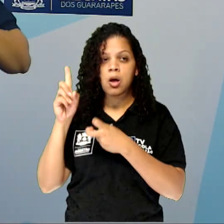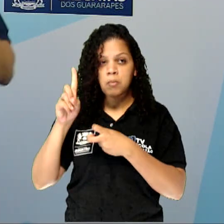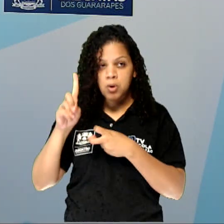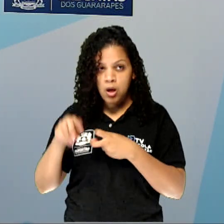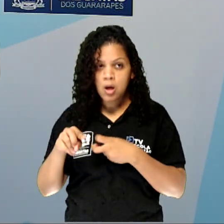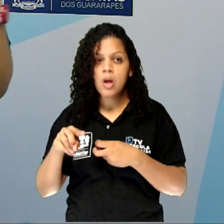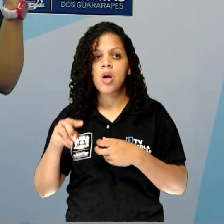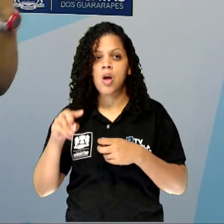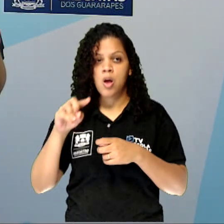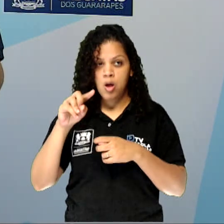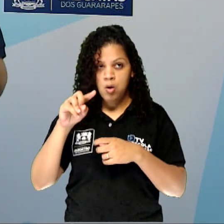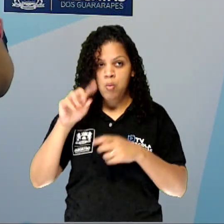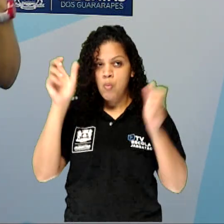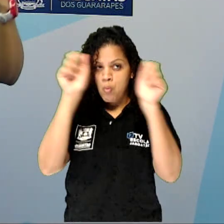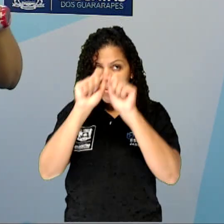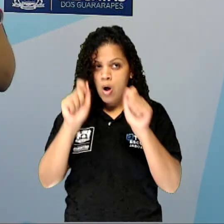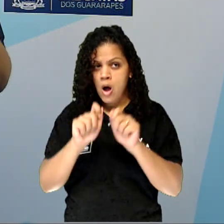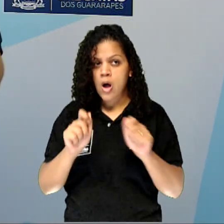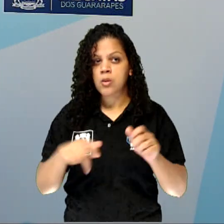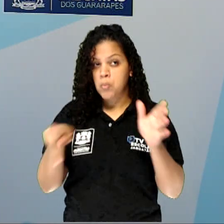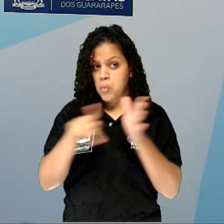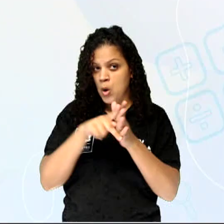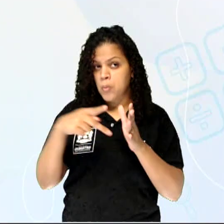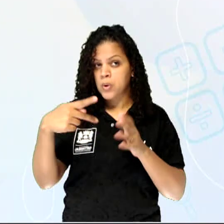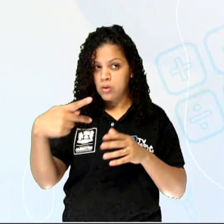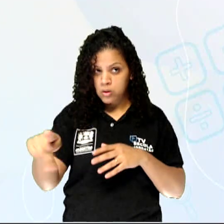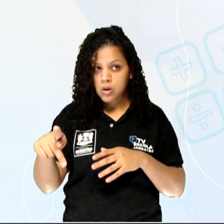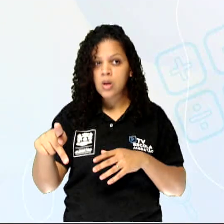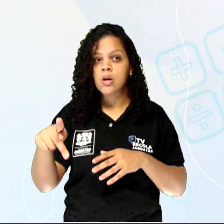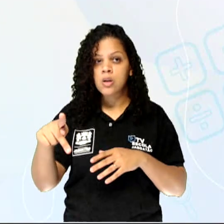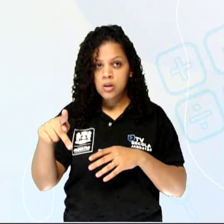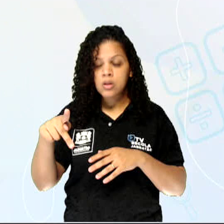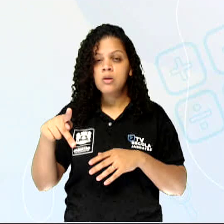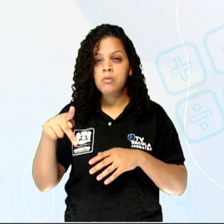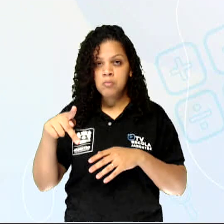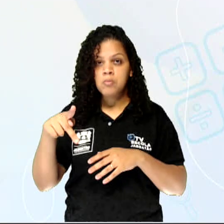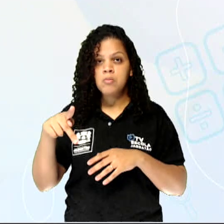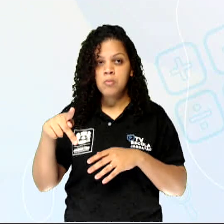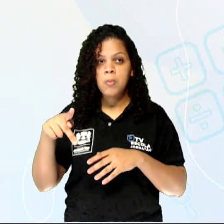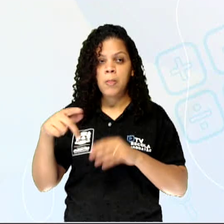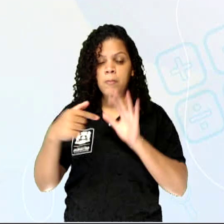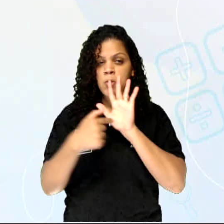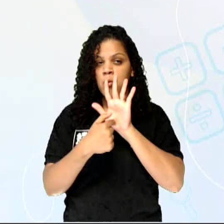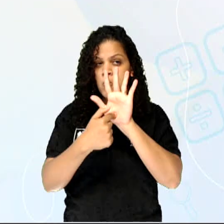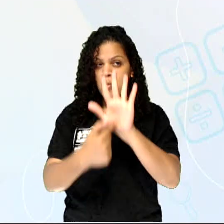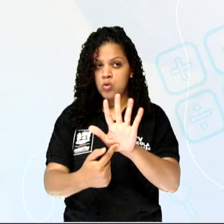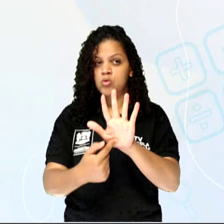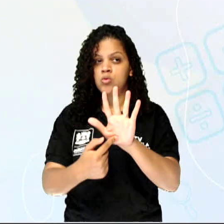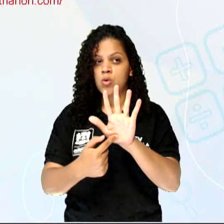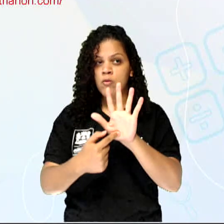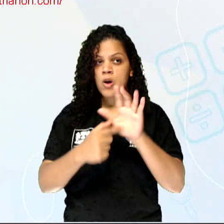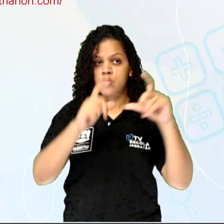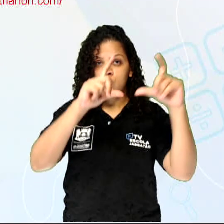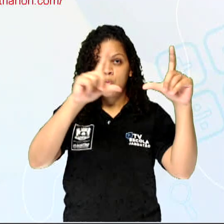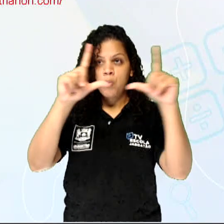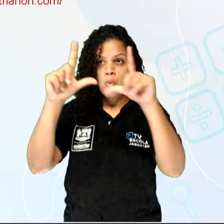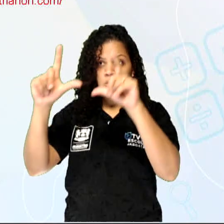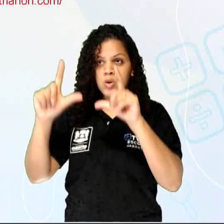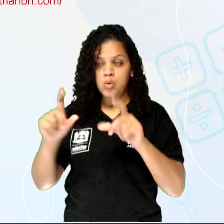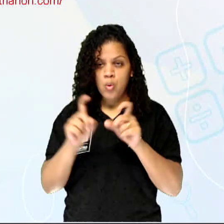Então ele criou uma imagem com vários monitores, né? E expôs, né, lá em Nova York,